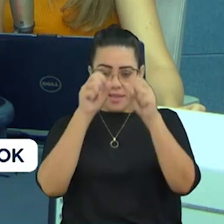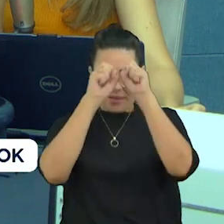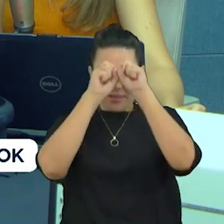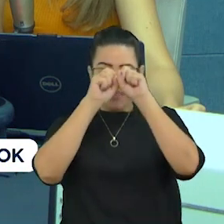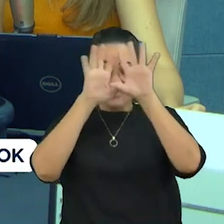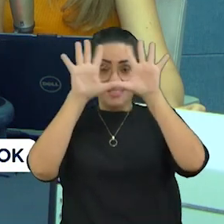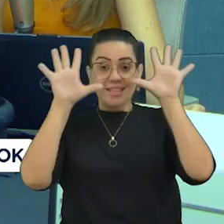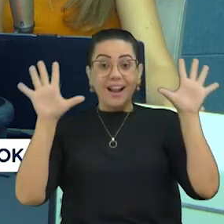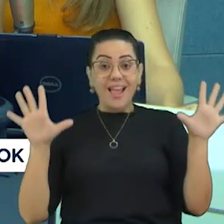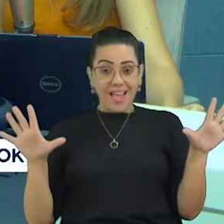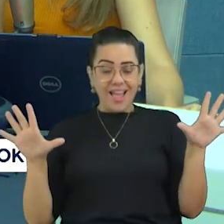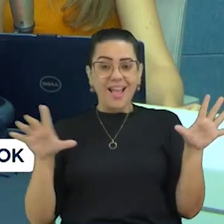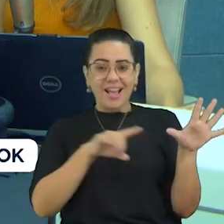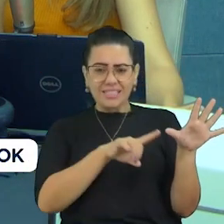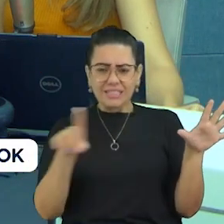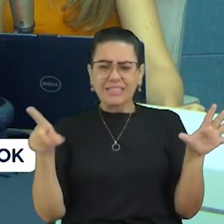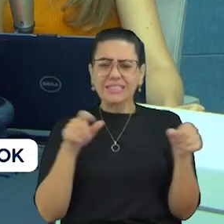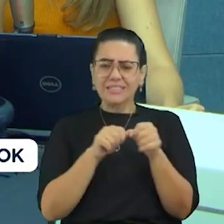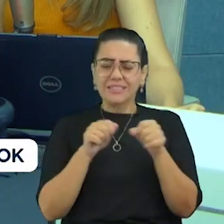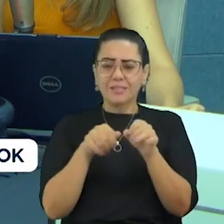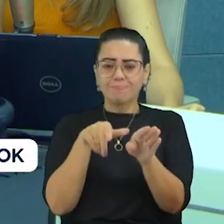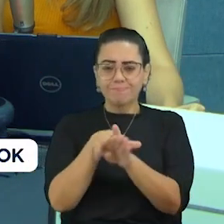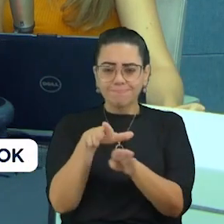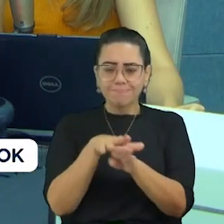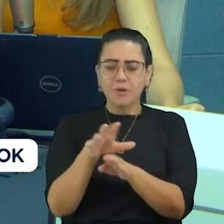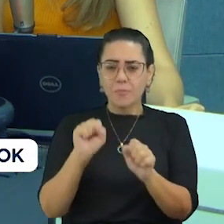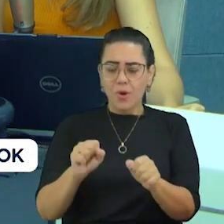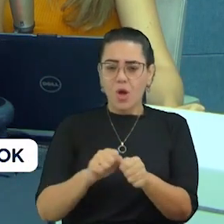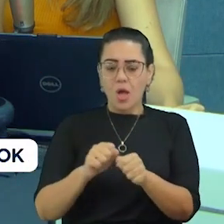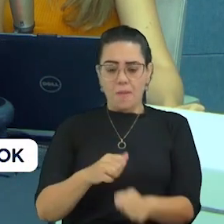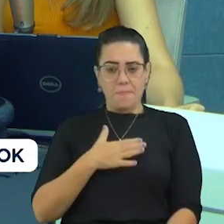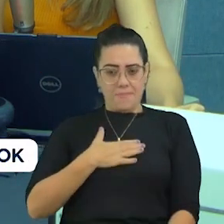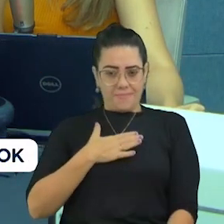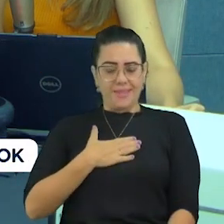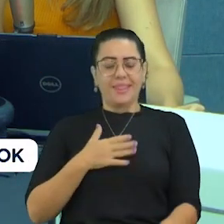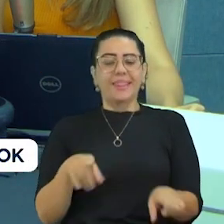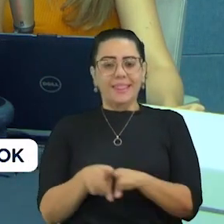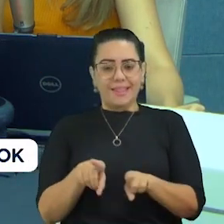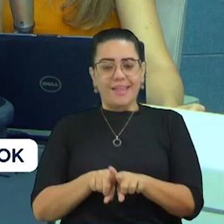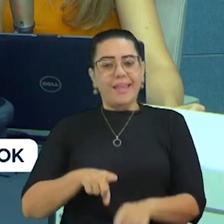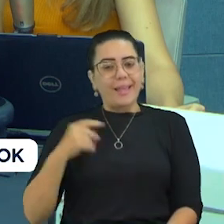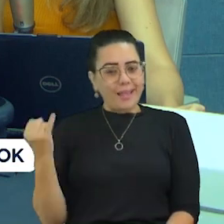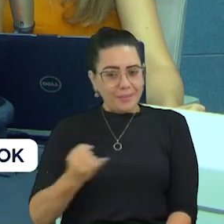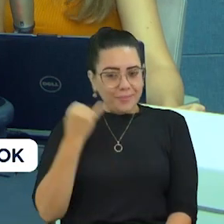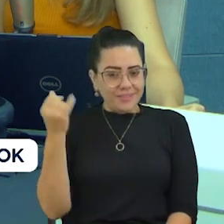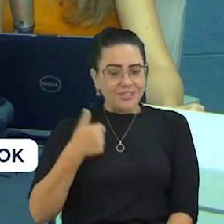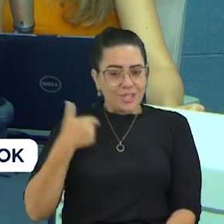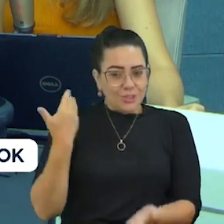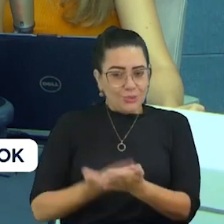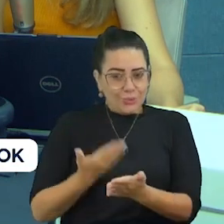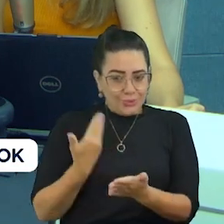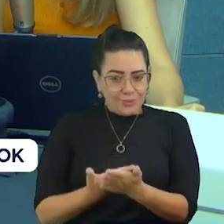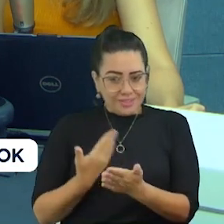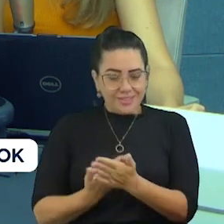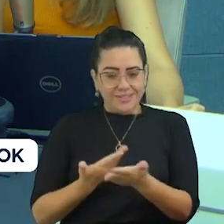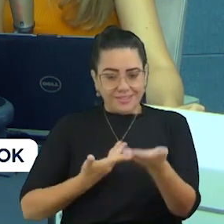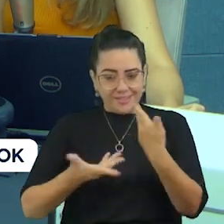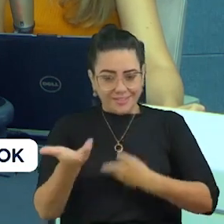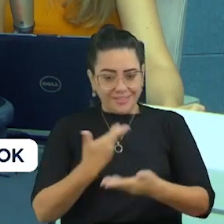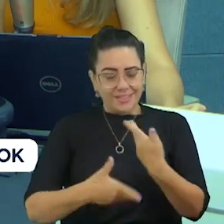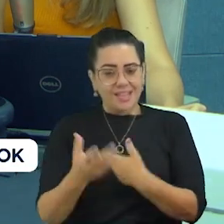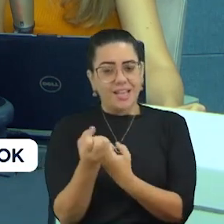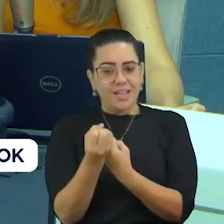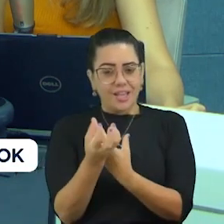de esclarecimento no sentido preventivo. E pra mim é muito importante, porque eu estudo muito para que a gente venha com